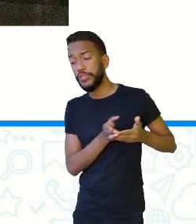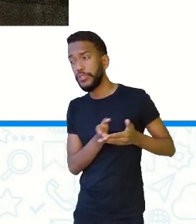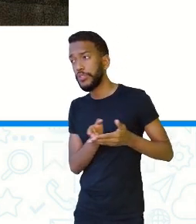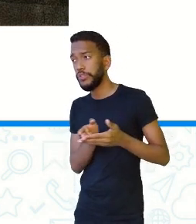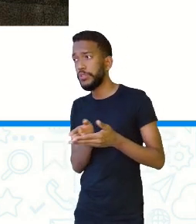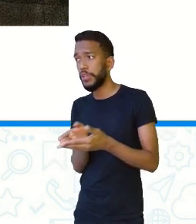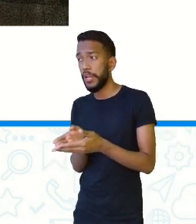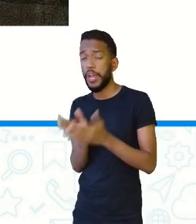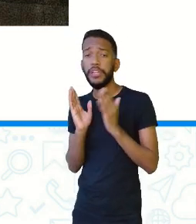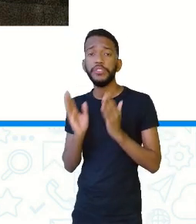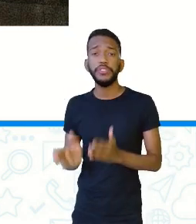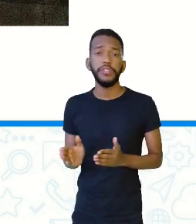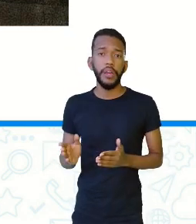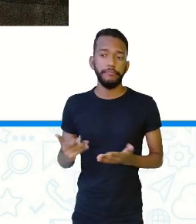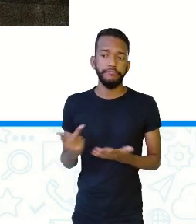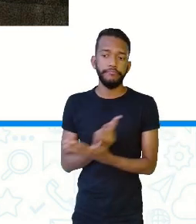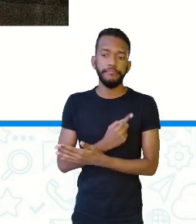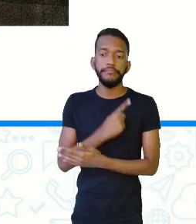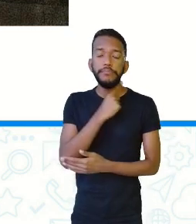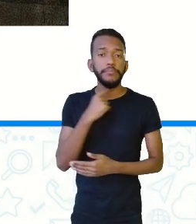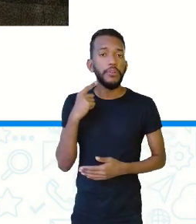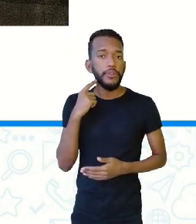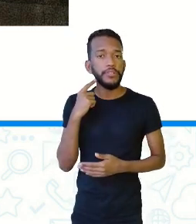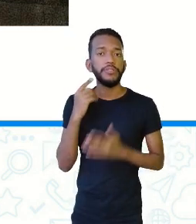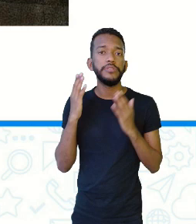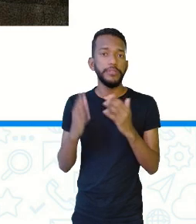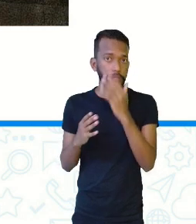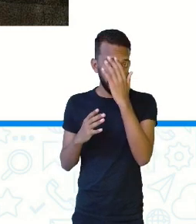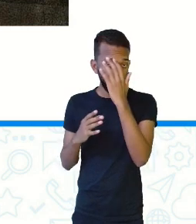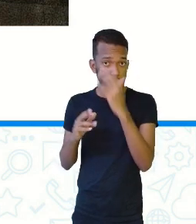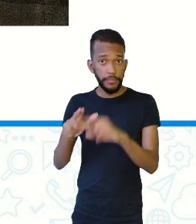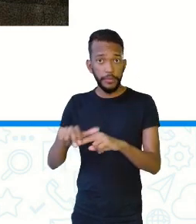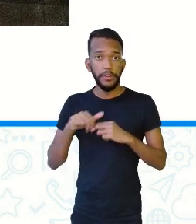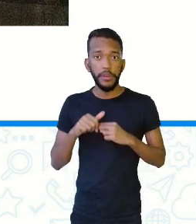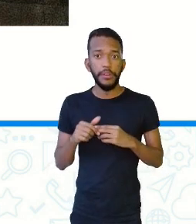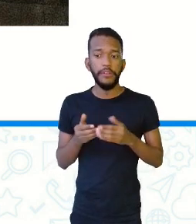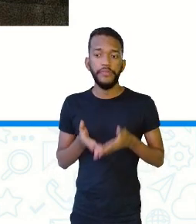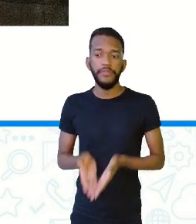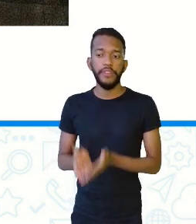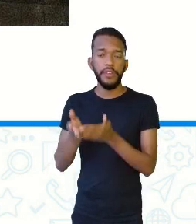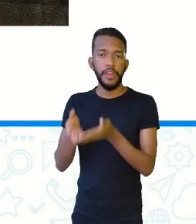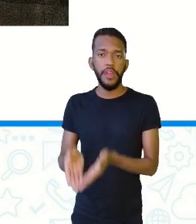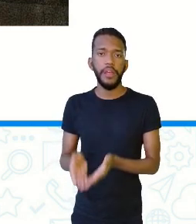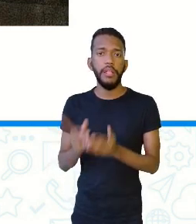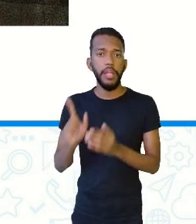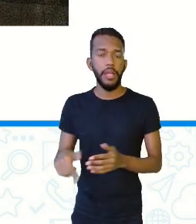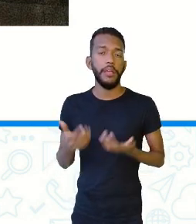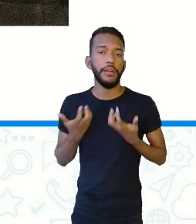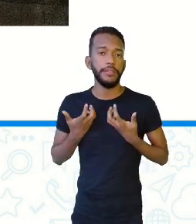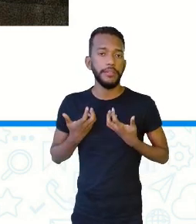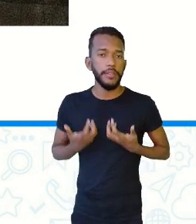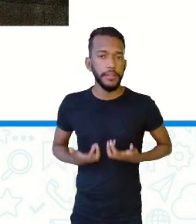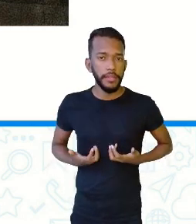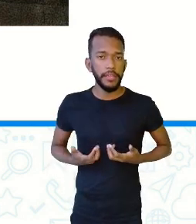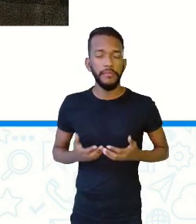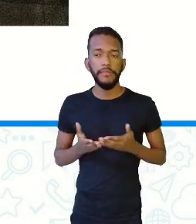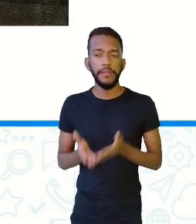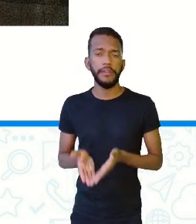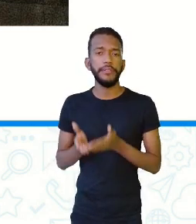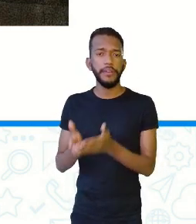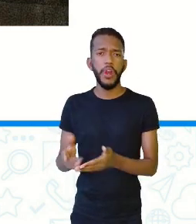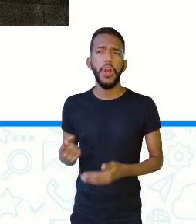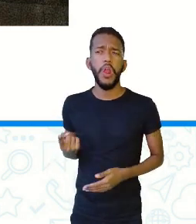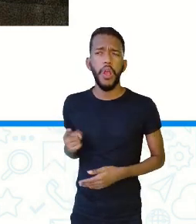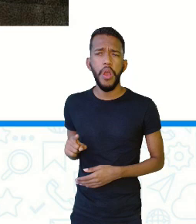elas morriam no meio do caminho da viagem, porque era uma viagem extremamente cansativa, uma viagem longa, e